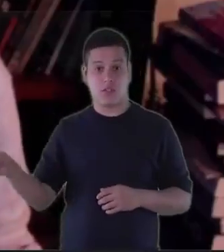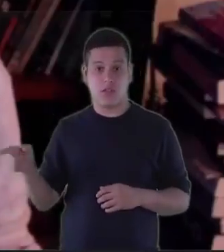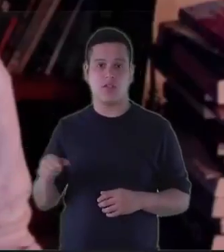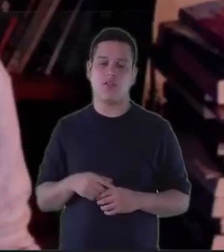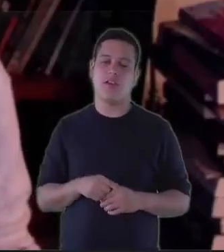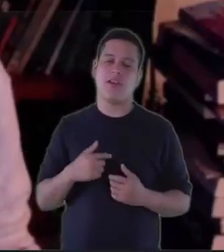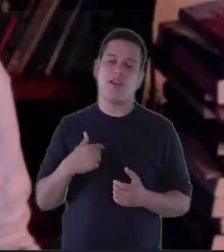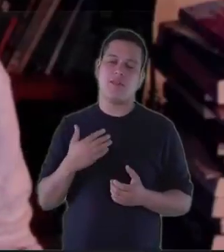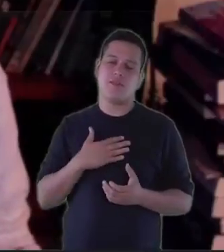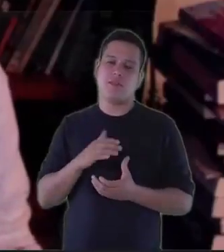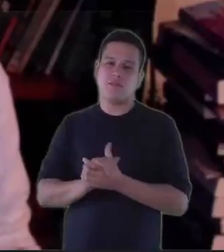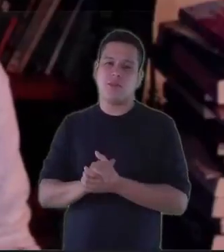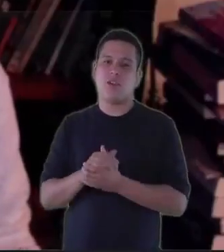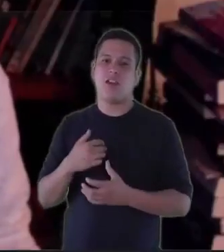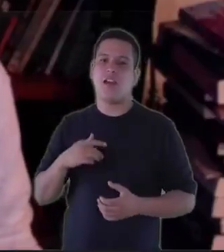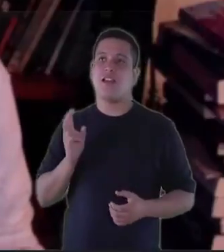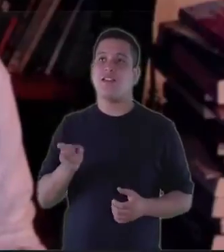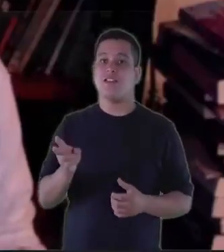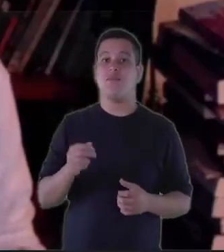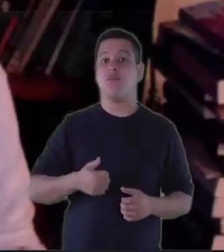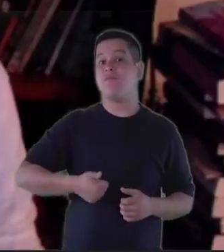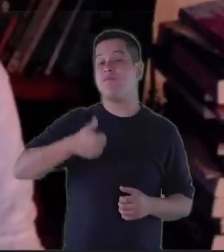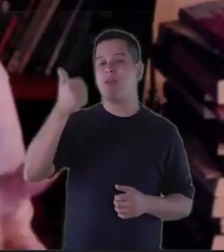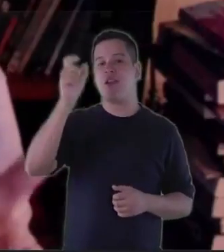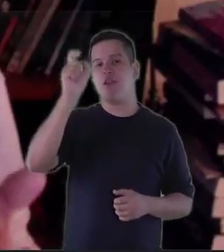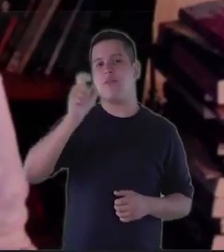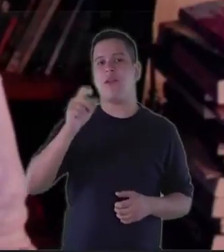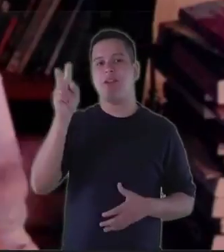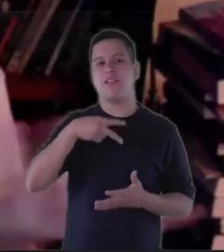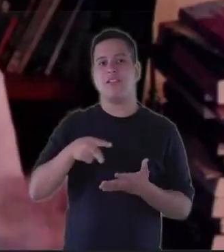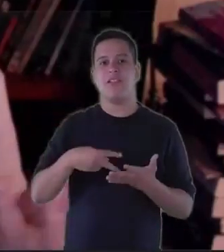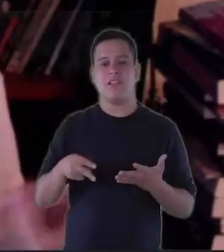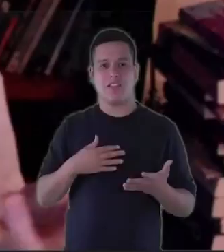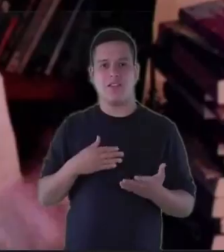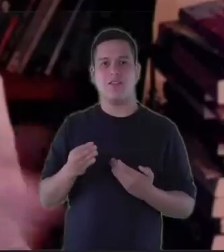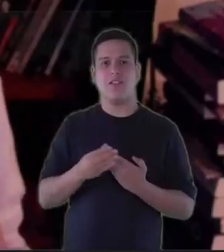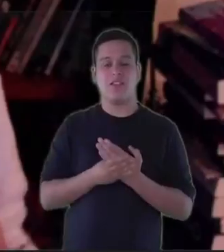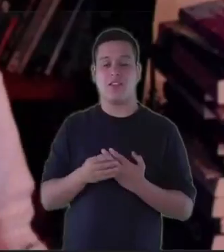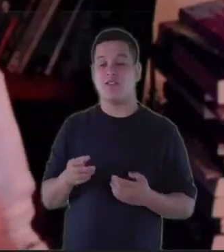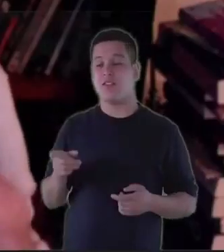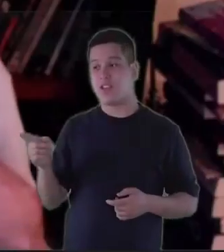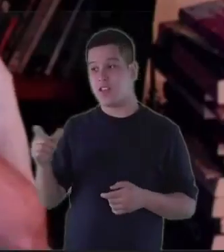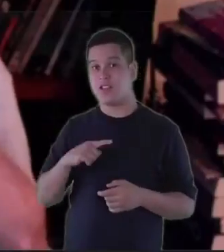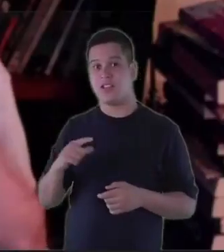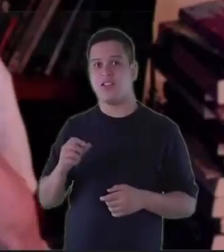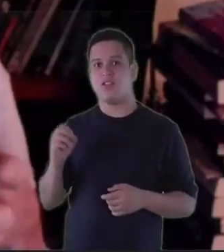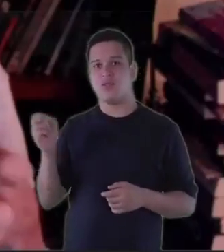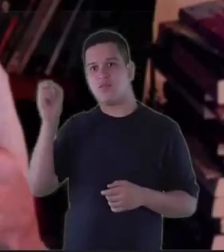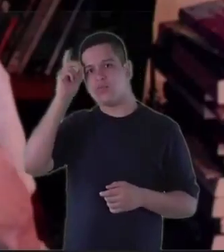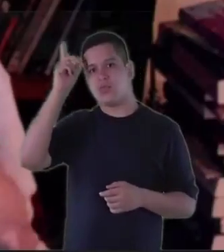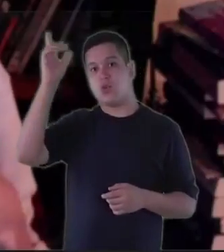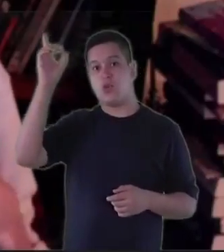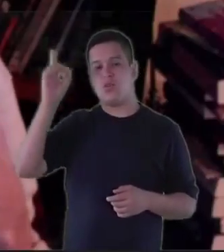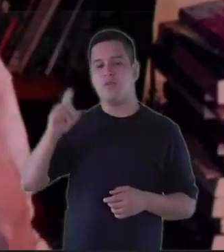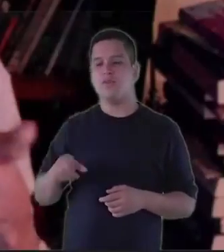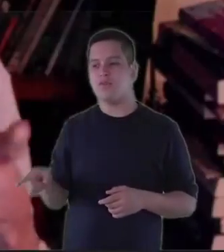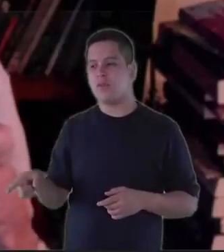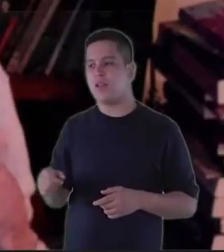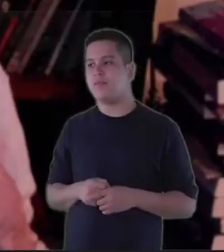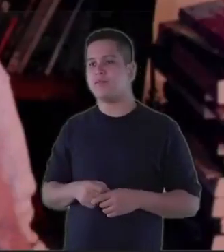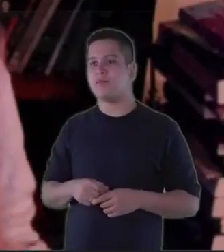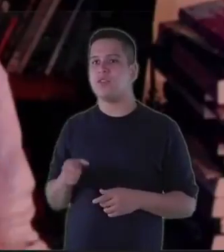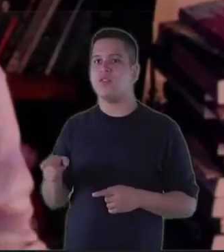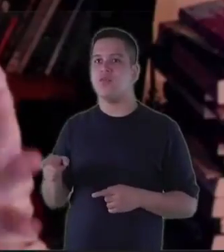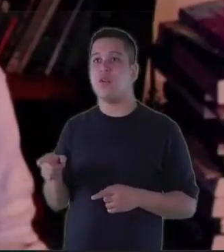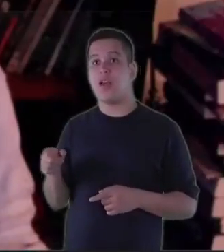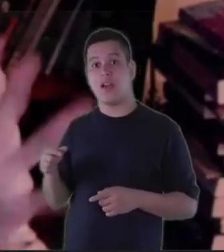sempre a minha primeira leitora. E a Malu tem um talento que as pessoas não conhecem, né? Muito grande para ser uma editora.